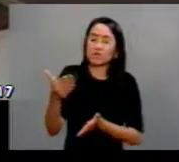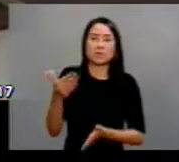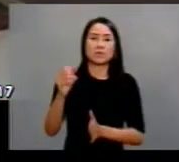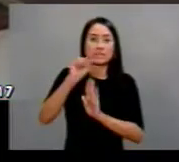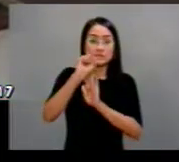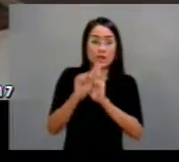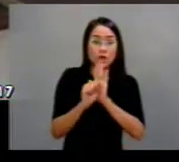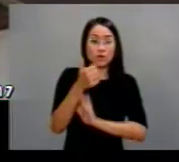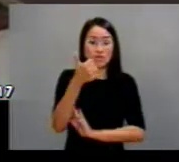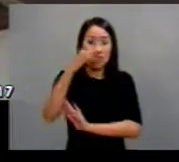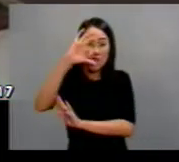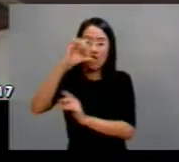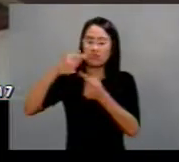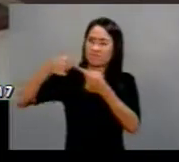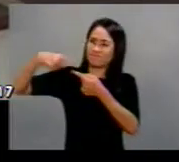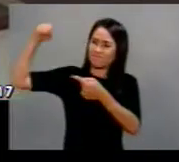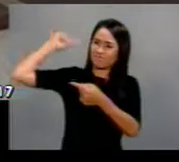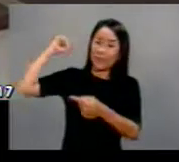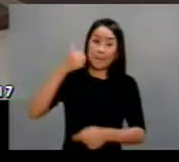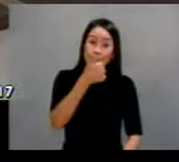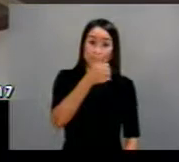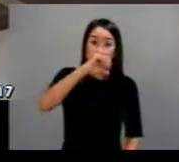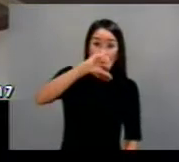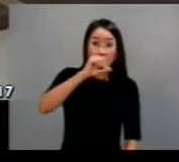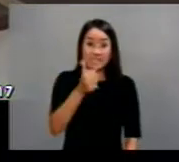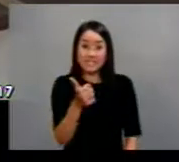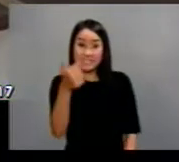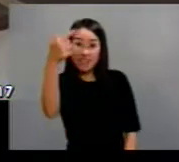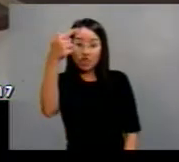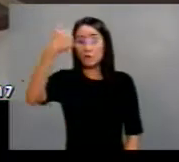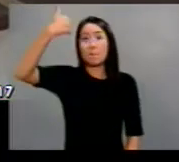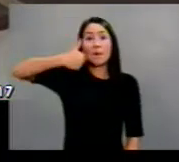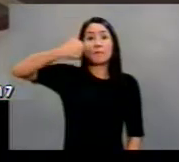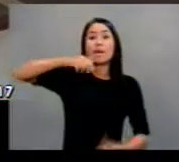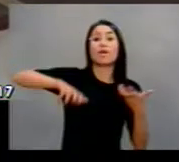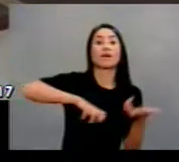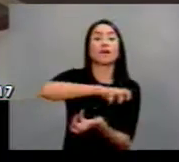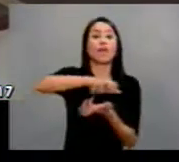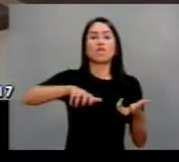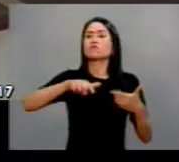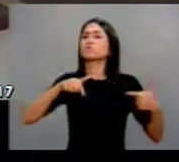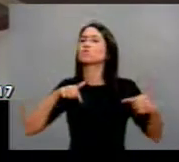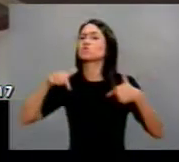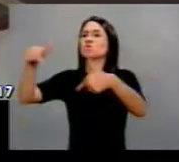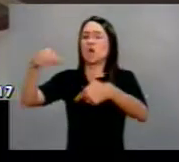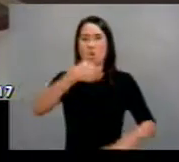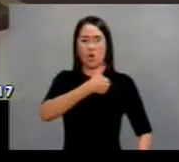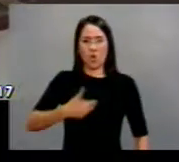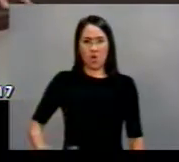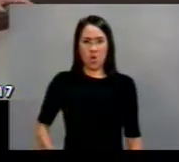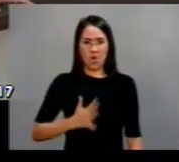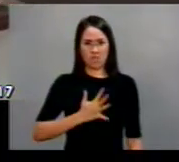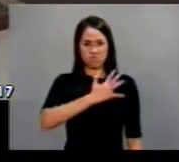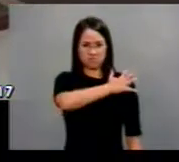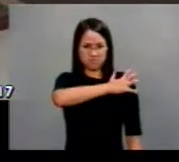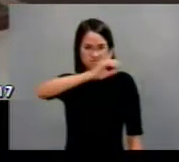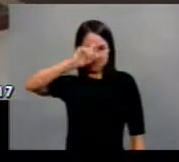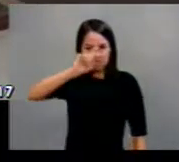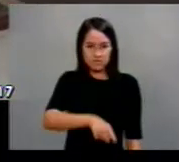fizeram a primeira greve geral em 1917, que lutaram contra a ditadura civil-militar, que lutaram na